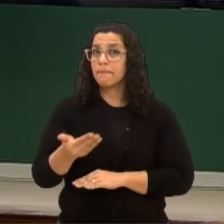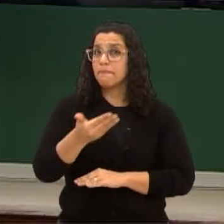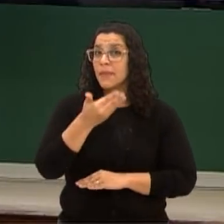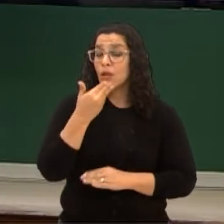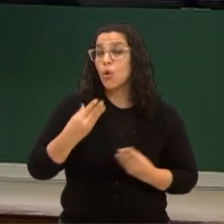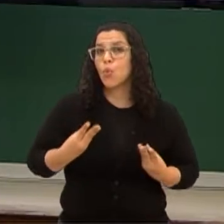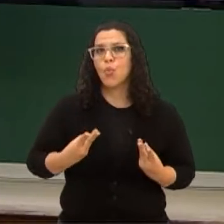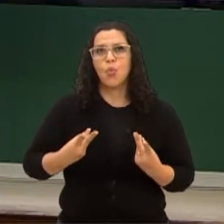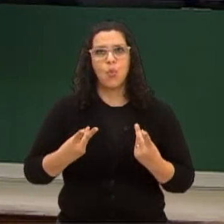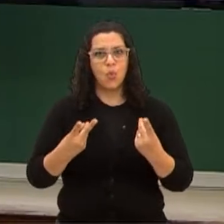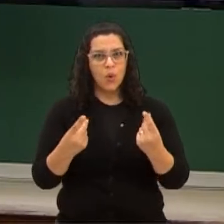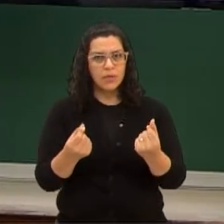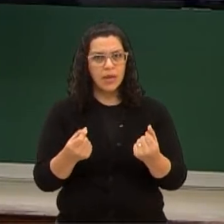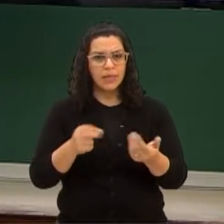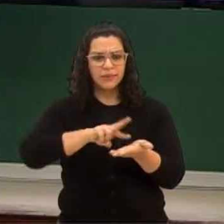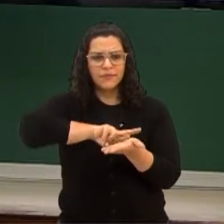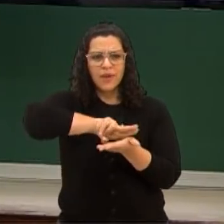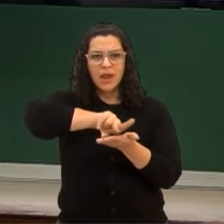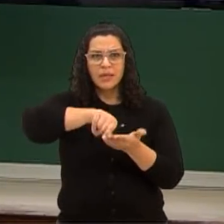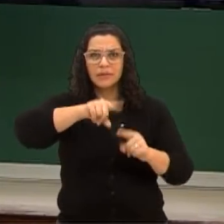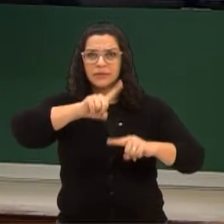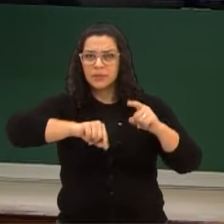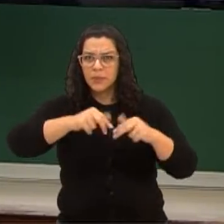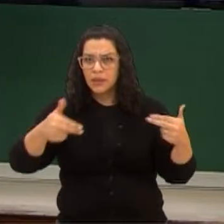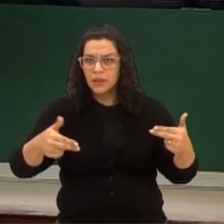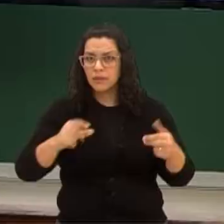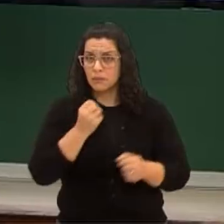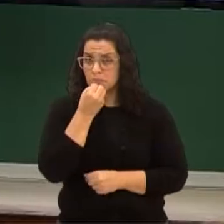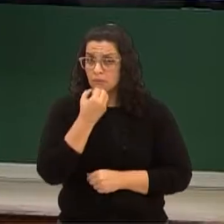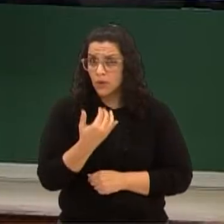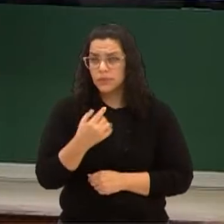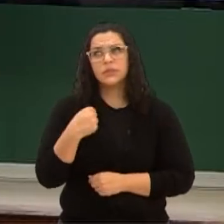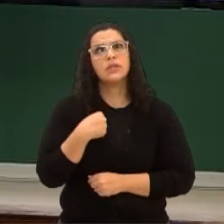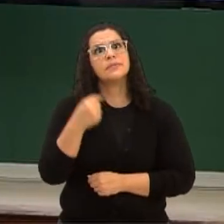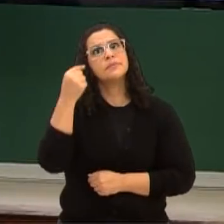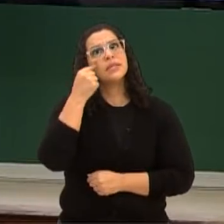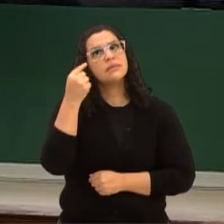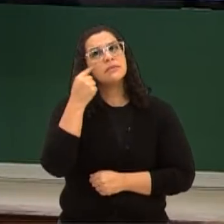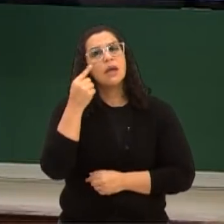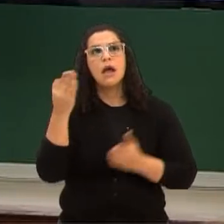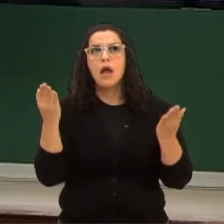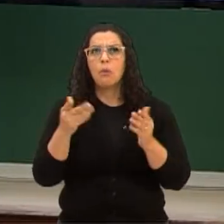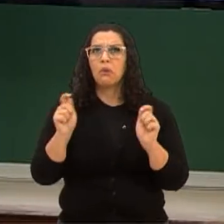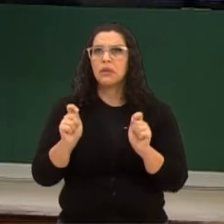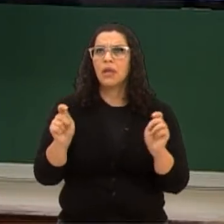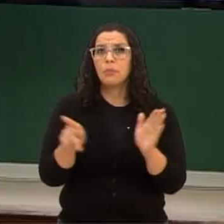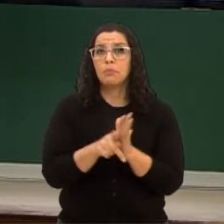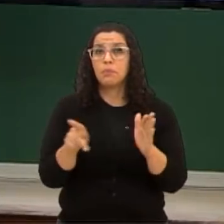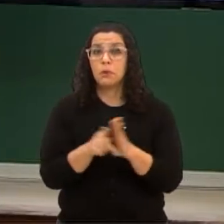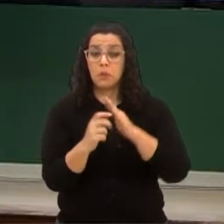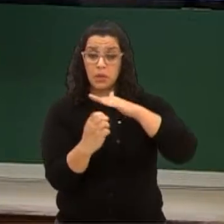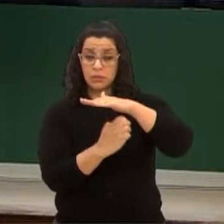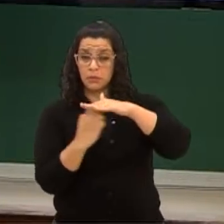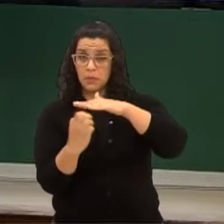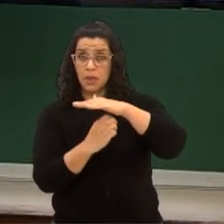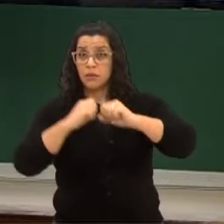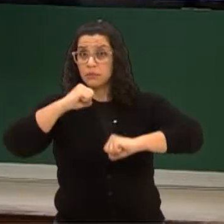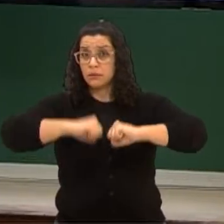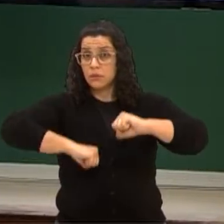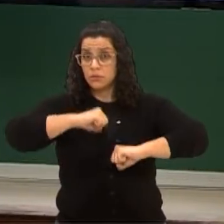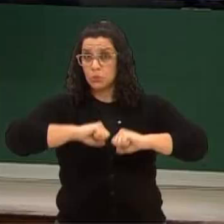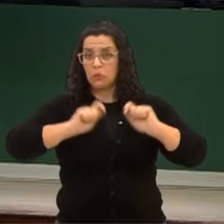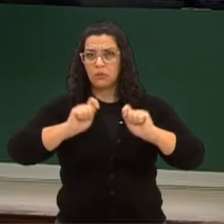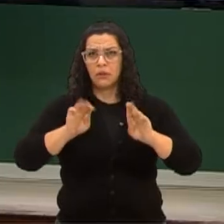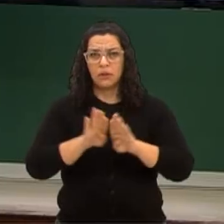da qualidade e variedade dos produtos. Bom, se formos pensar que agora as empresas, as indústrias,